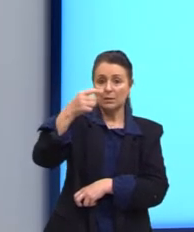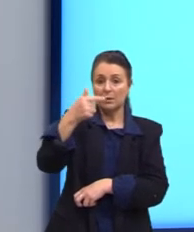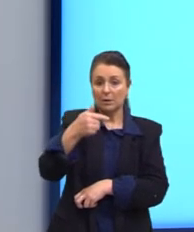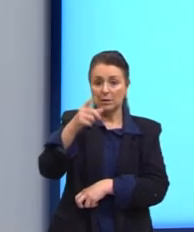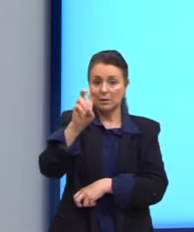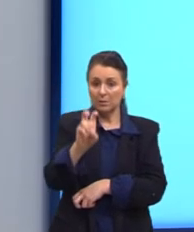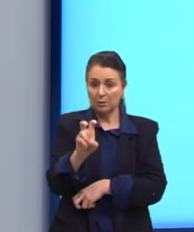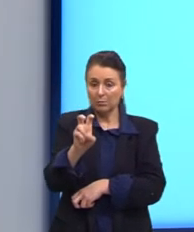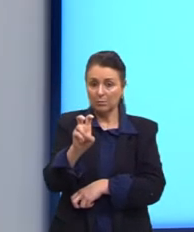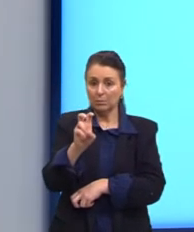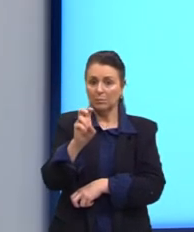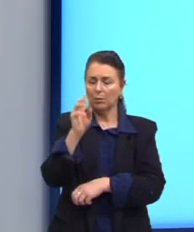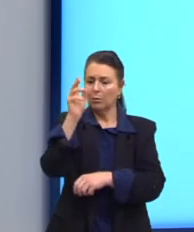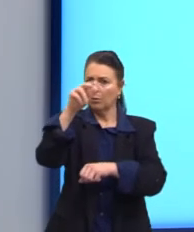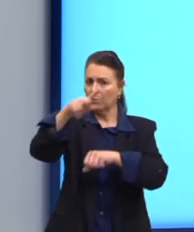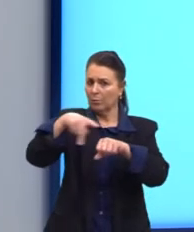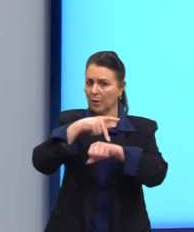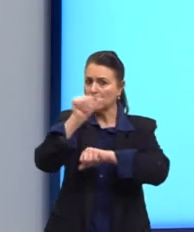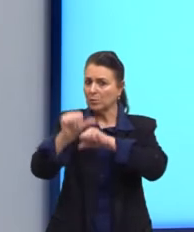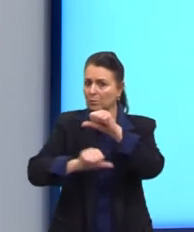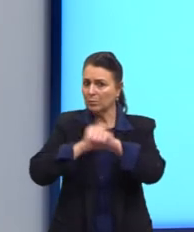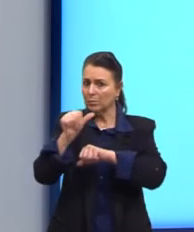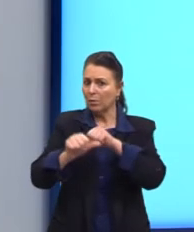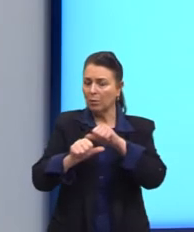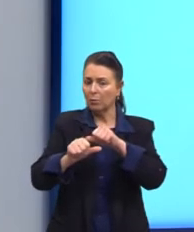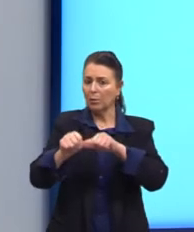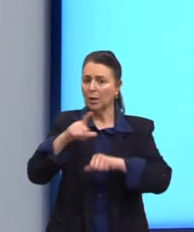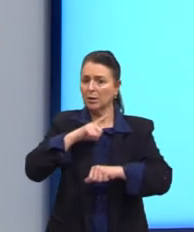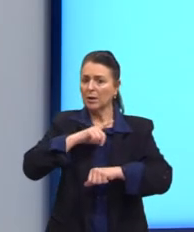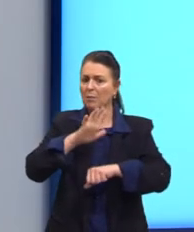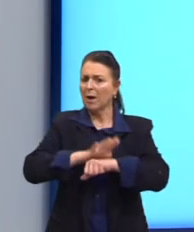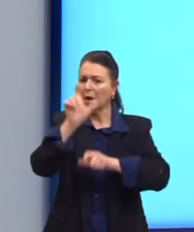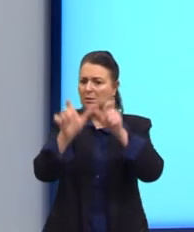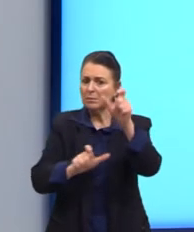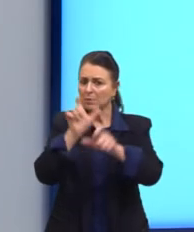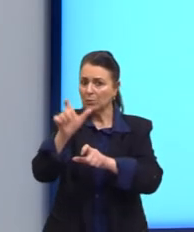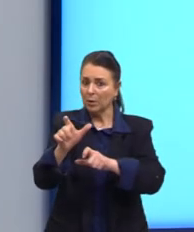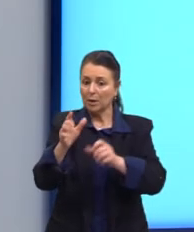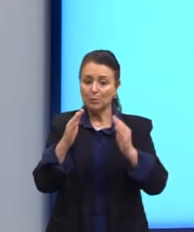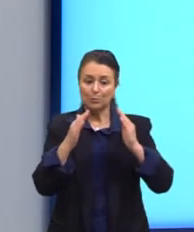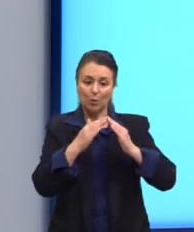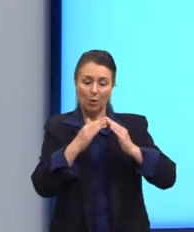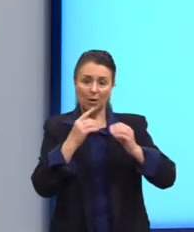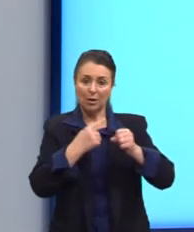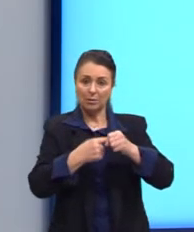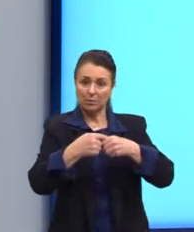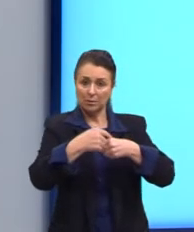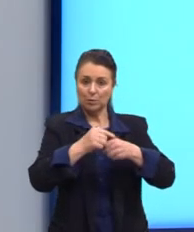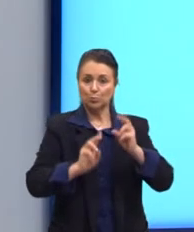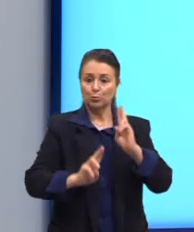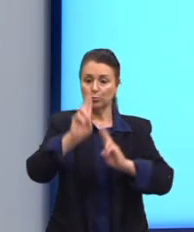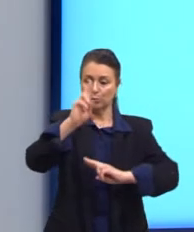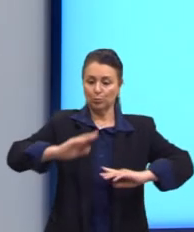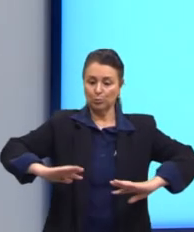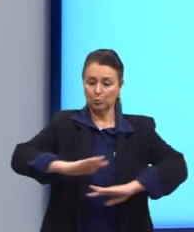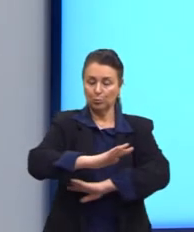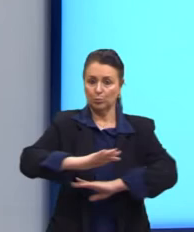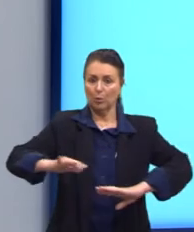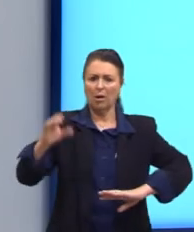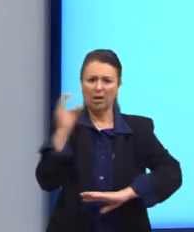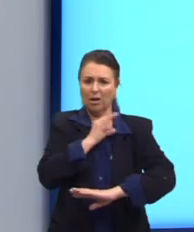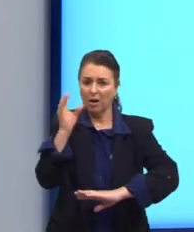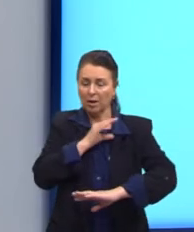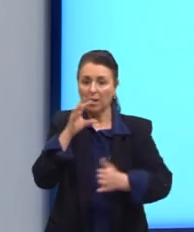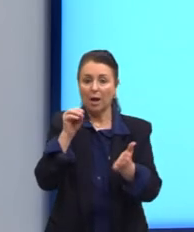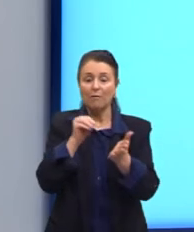quase 120 milhões de pessoas a mais passaram a viver na cidades a urbanização acelerada a